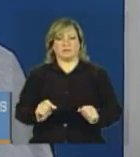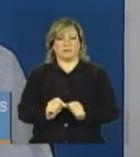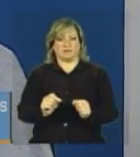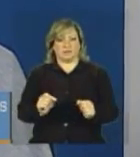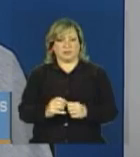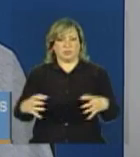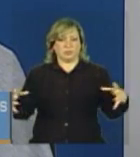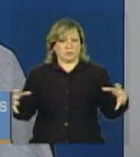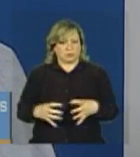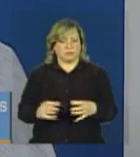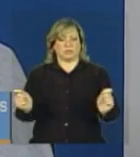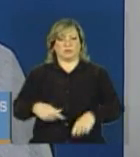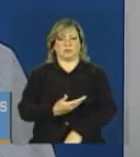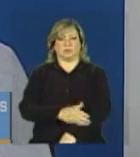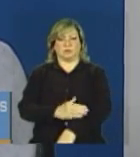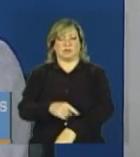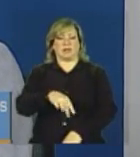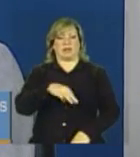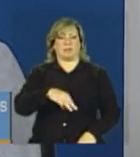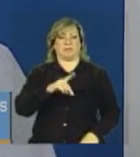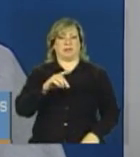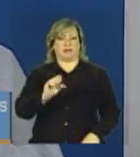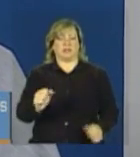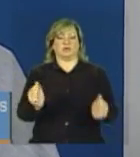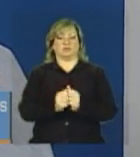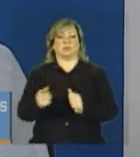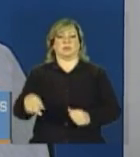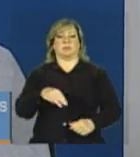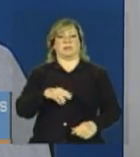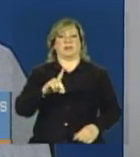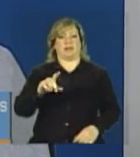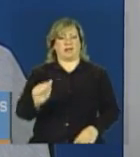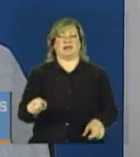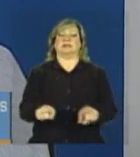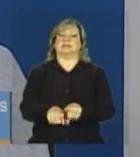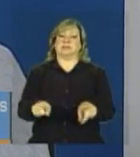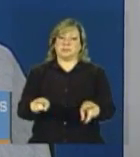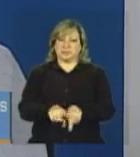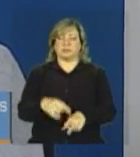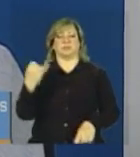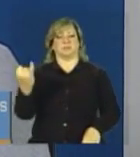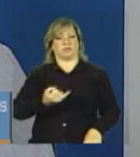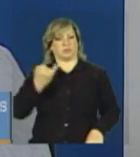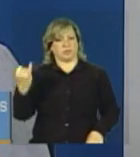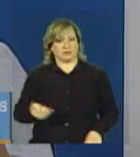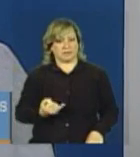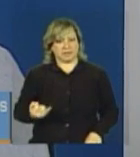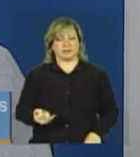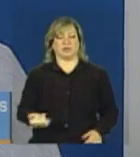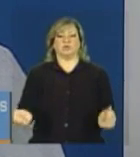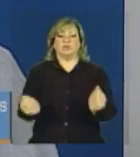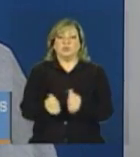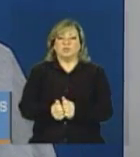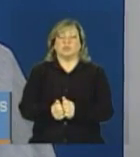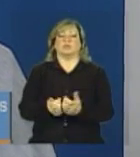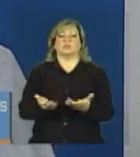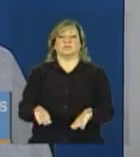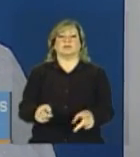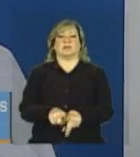capacitações feitas pelo MDS, diretamente junto com o MDA, também, que também é um parceiro importante, né? Enfim, e junto